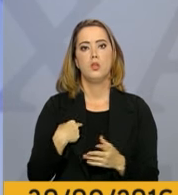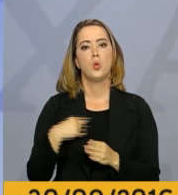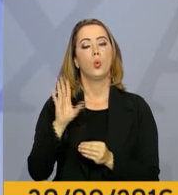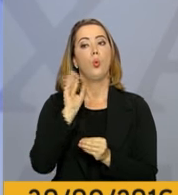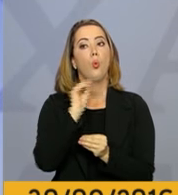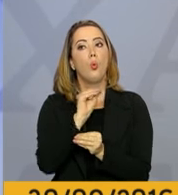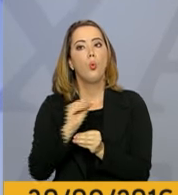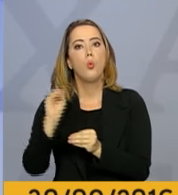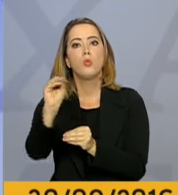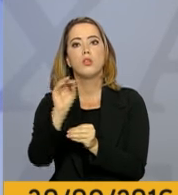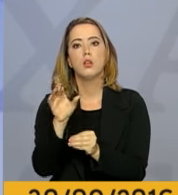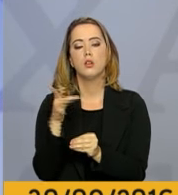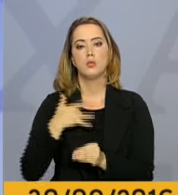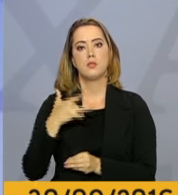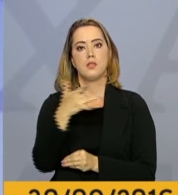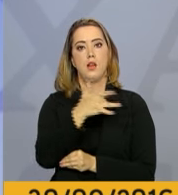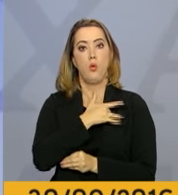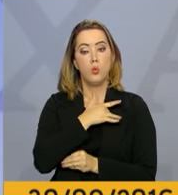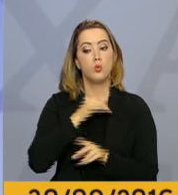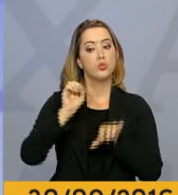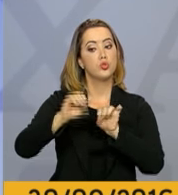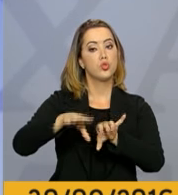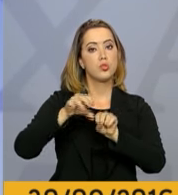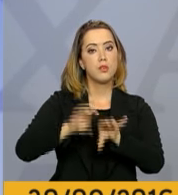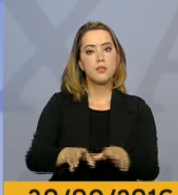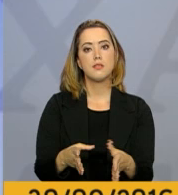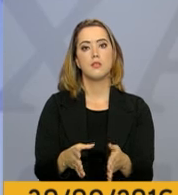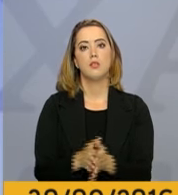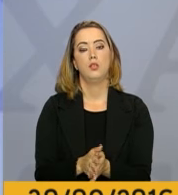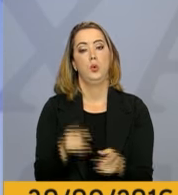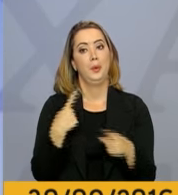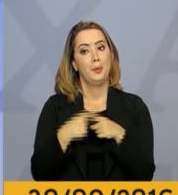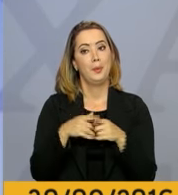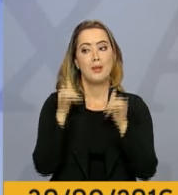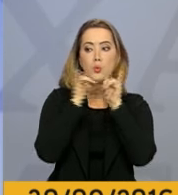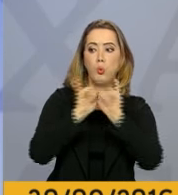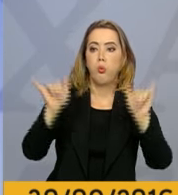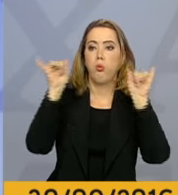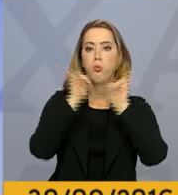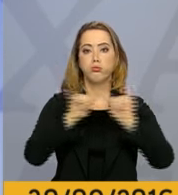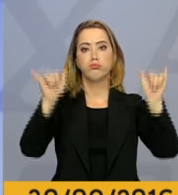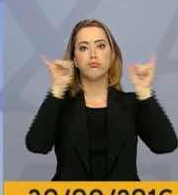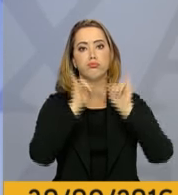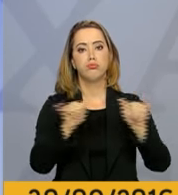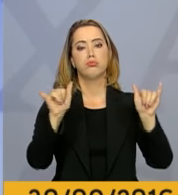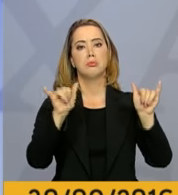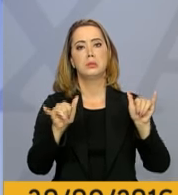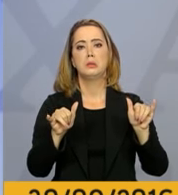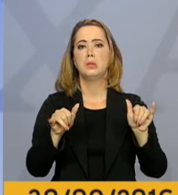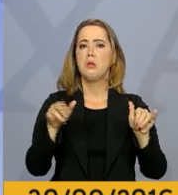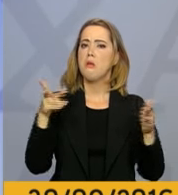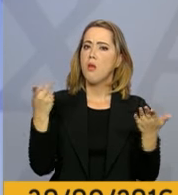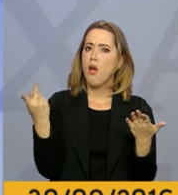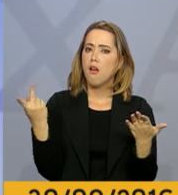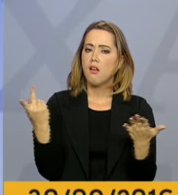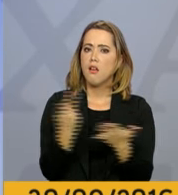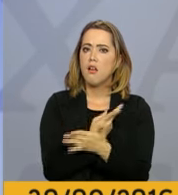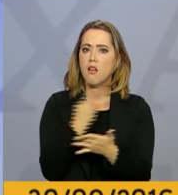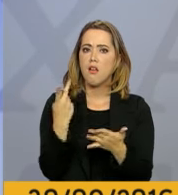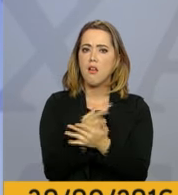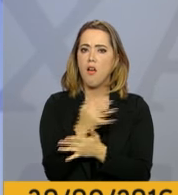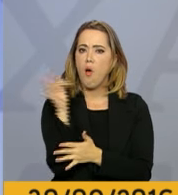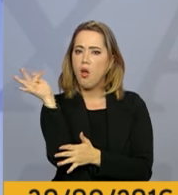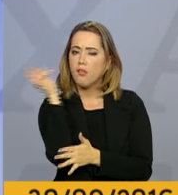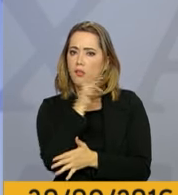recursos para a saúde e educação, porque essa é uma outra coisa que se divulga com uma quase impunidade, é uma falsidade